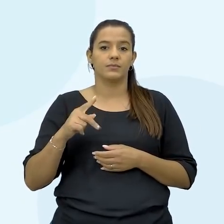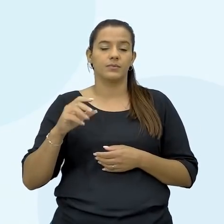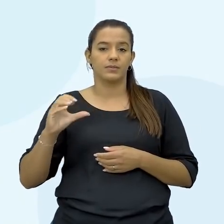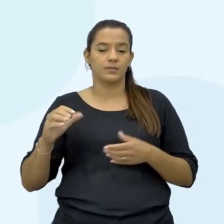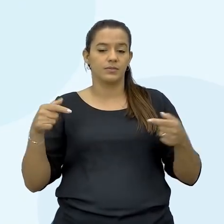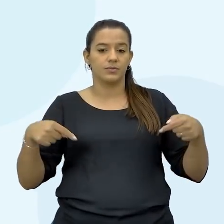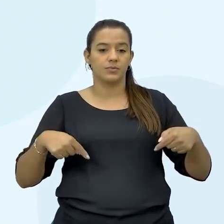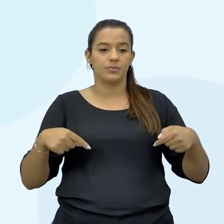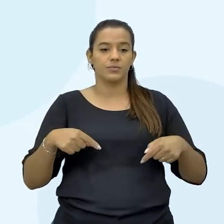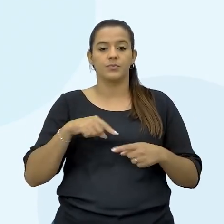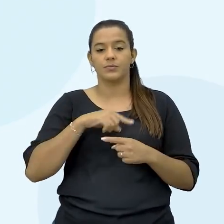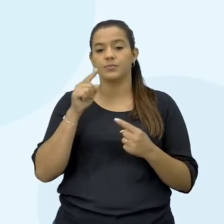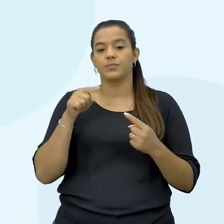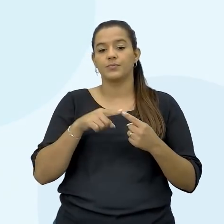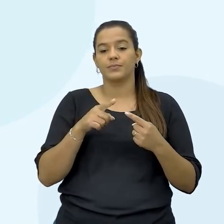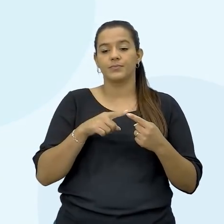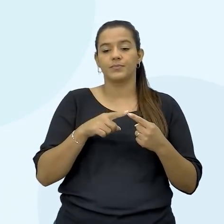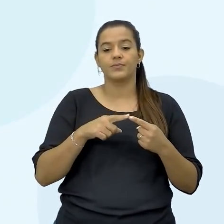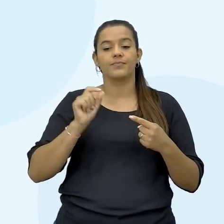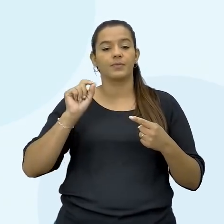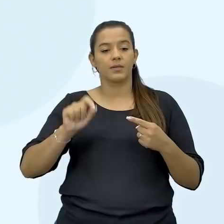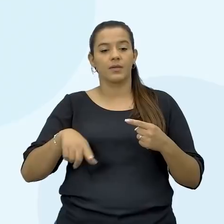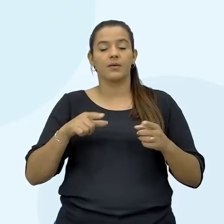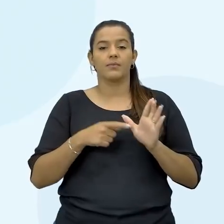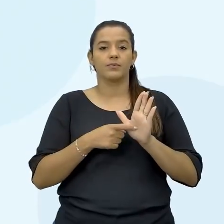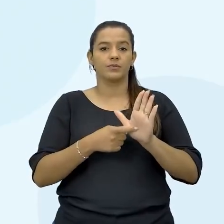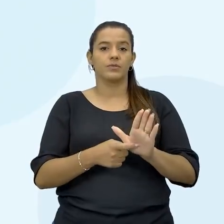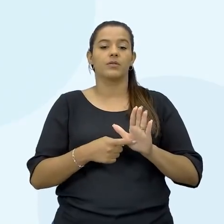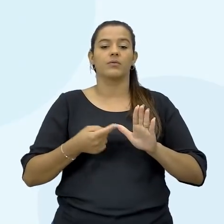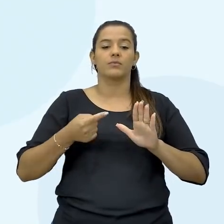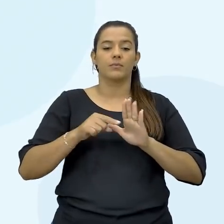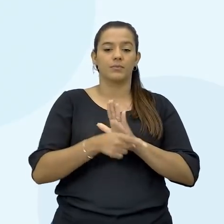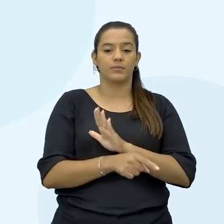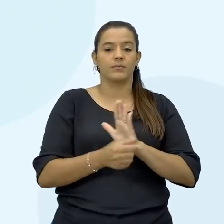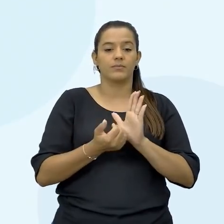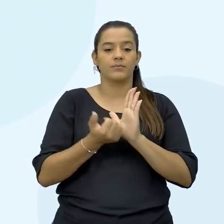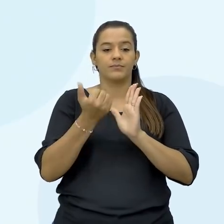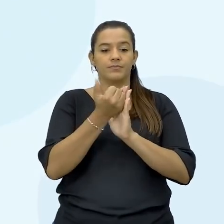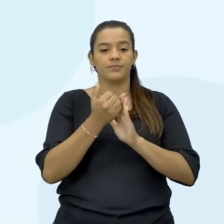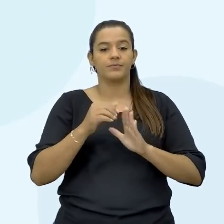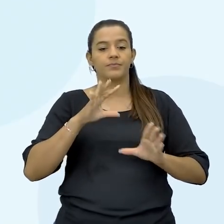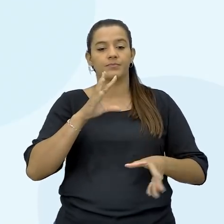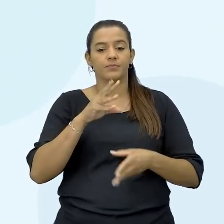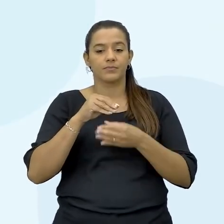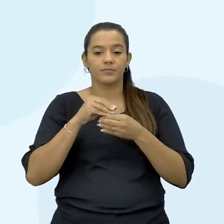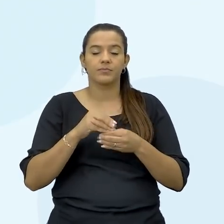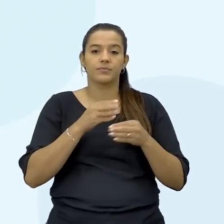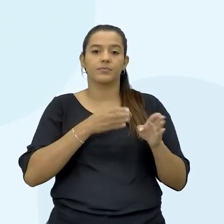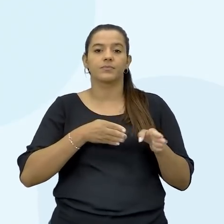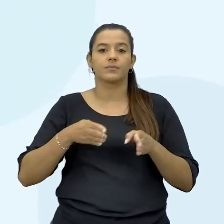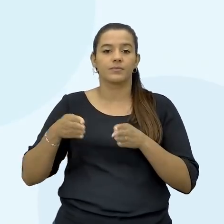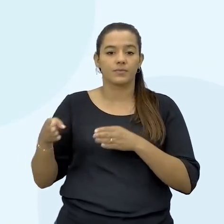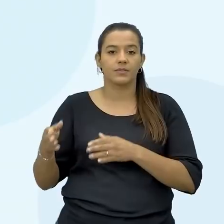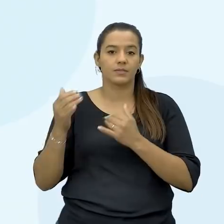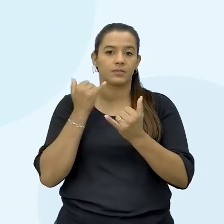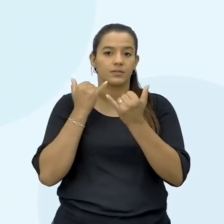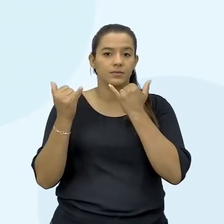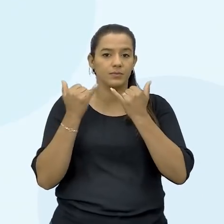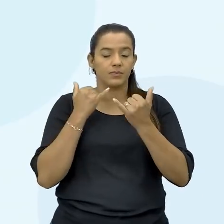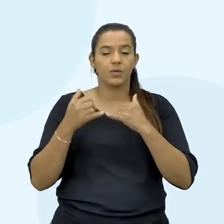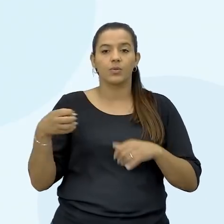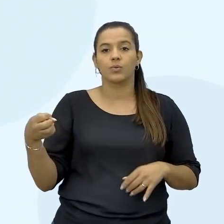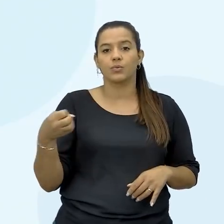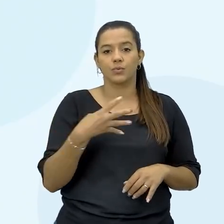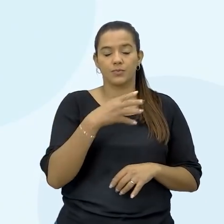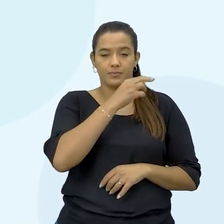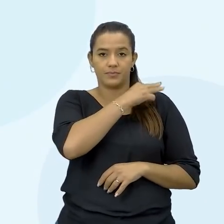O primeiro objetivo, apresentar os aprofundamentos curriculares que compõem os itinerários formativos do novo